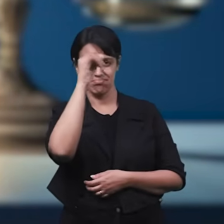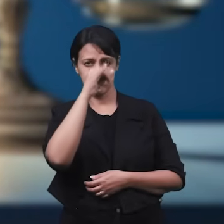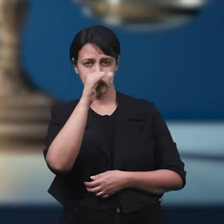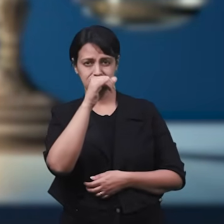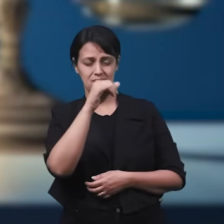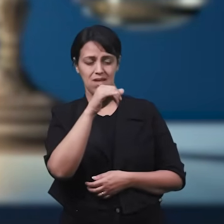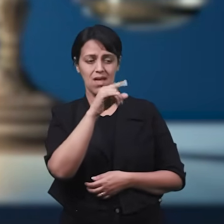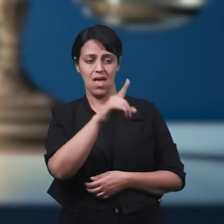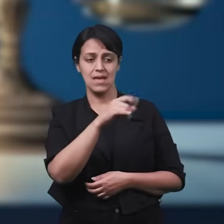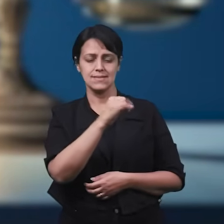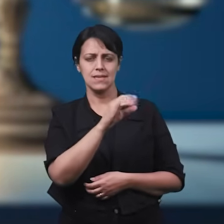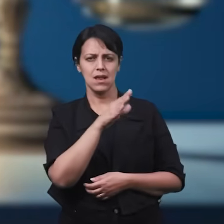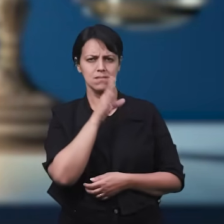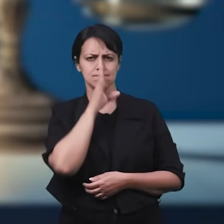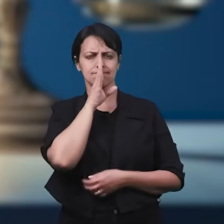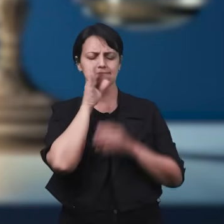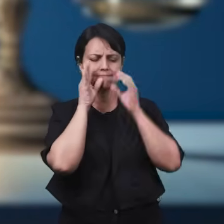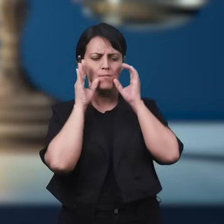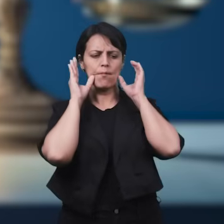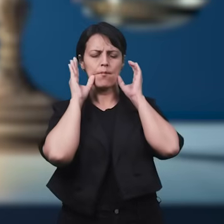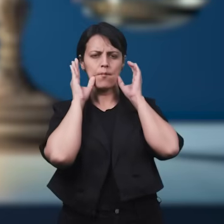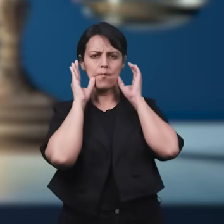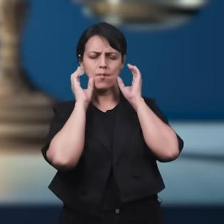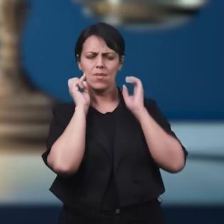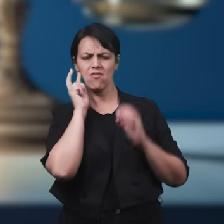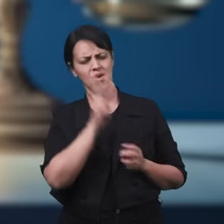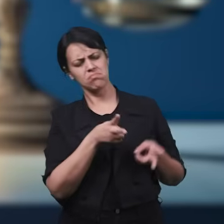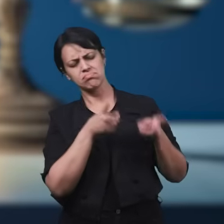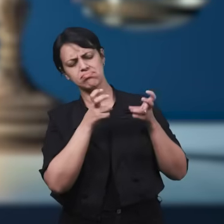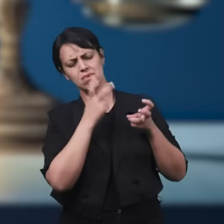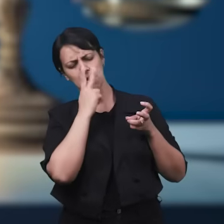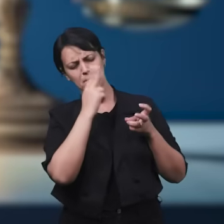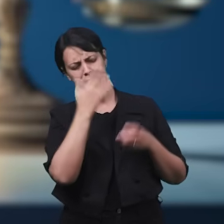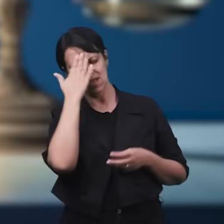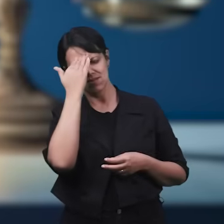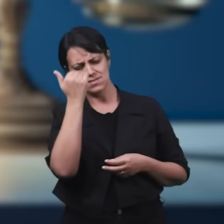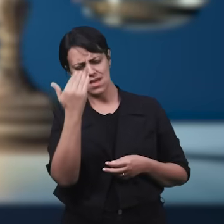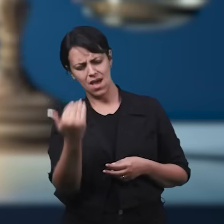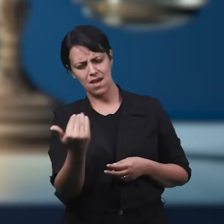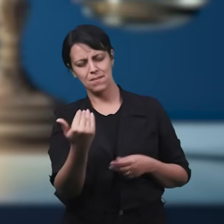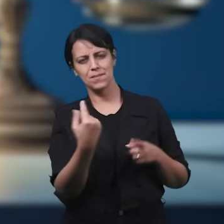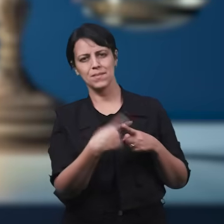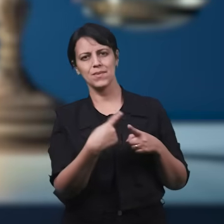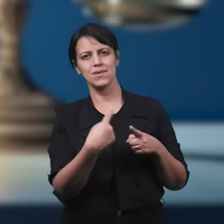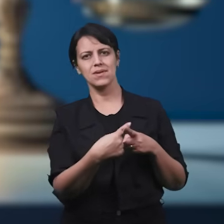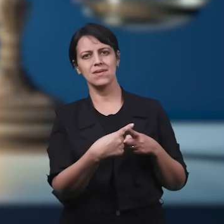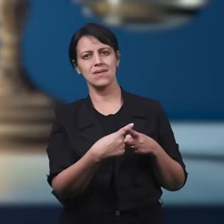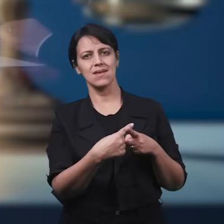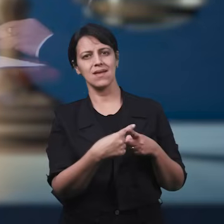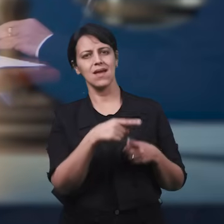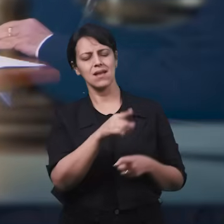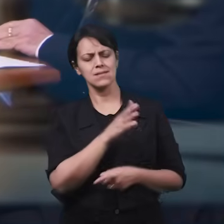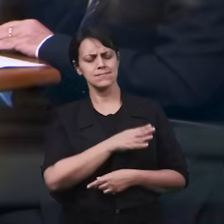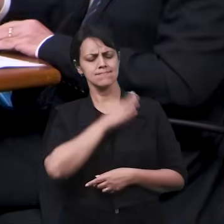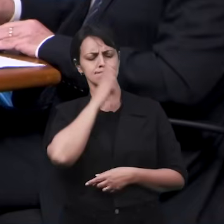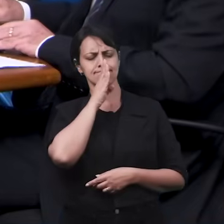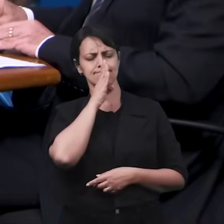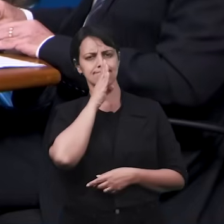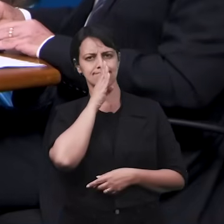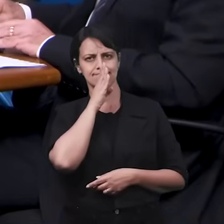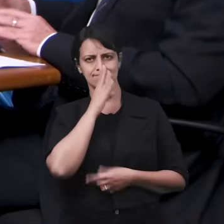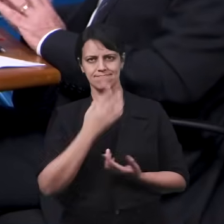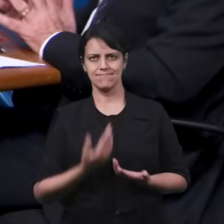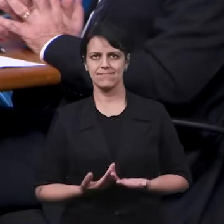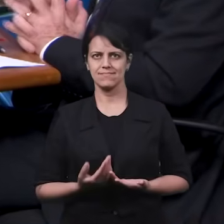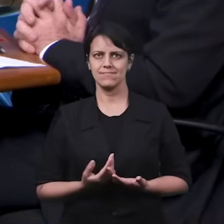será reputado por sábio, e o que cerrar os seus lábios por entendido. Muito bom. Em